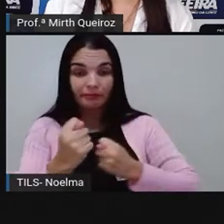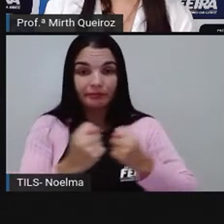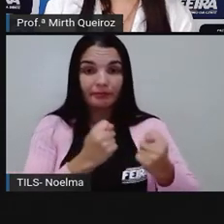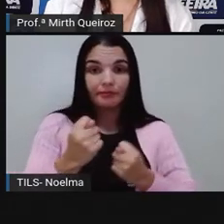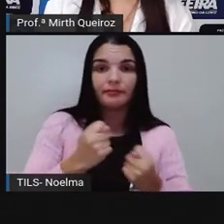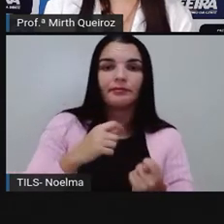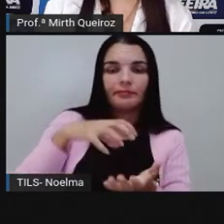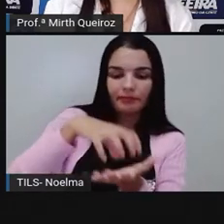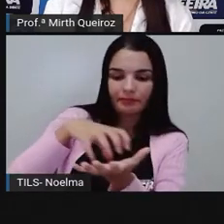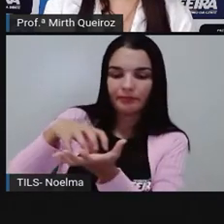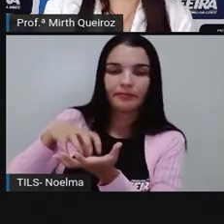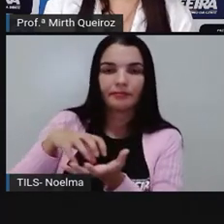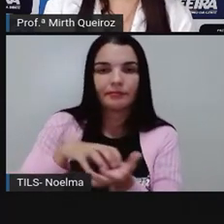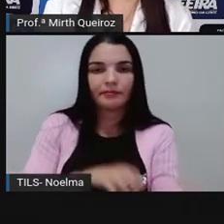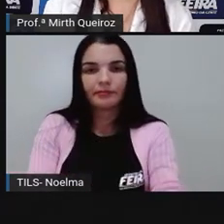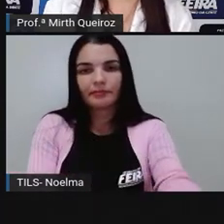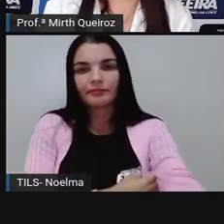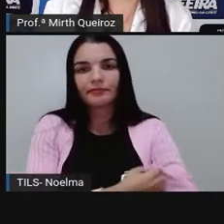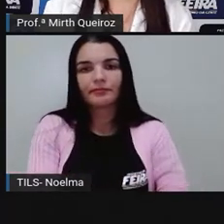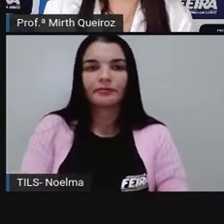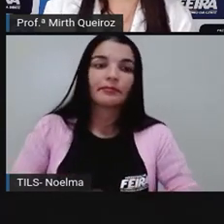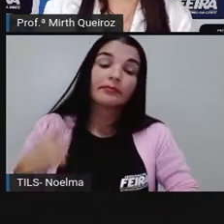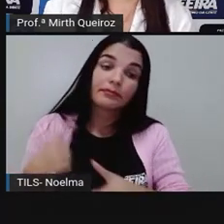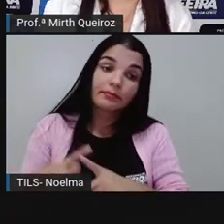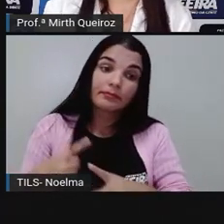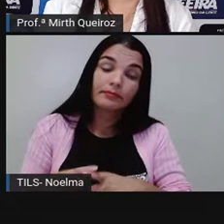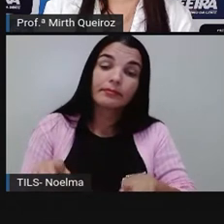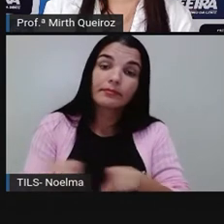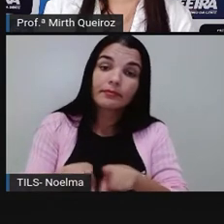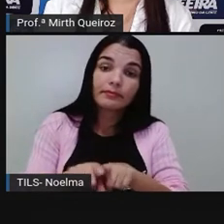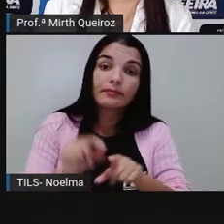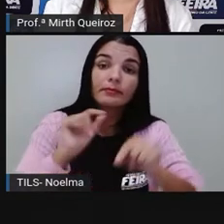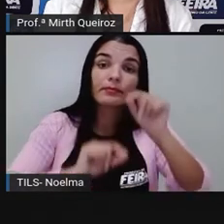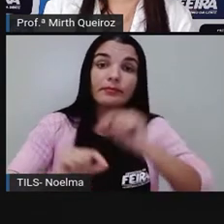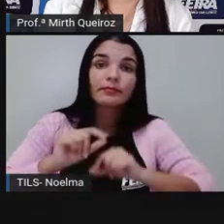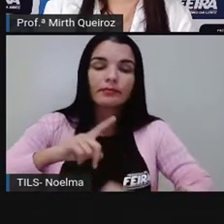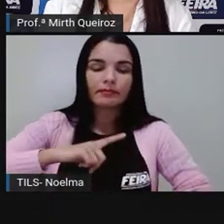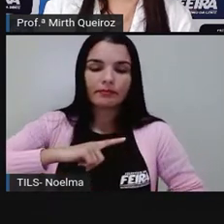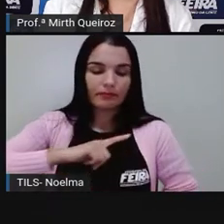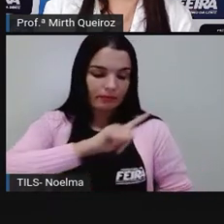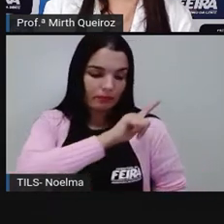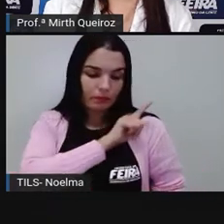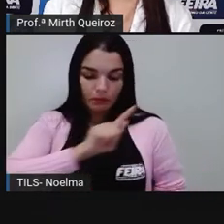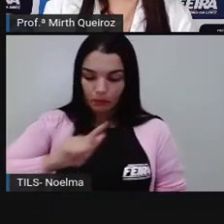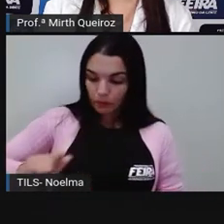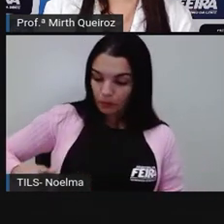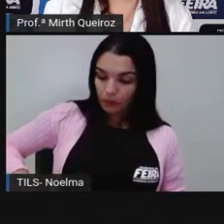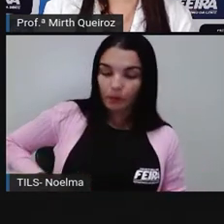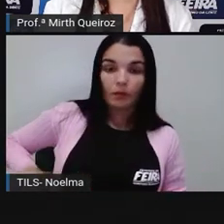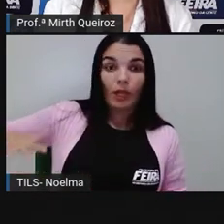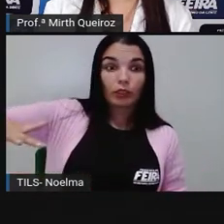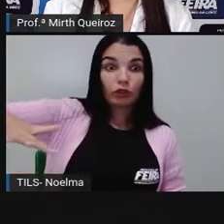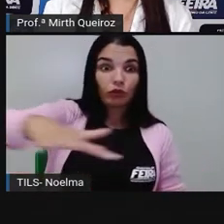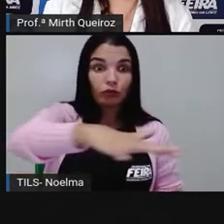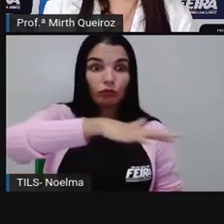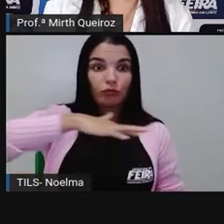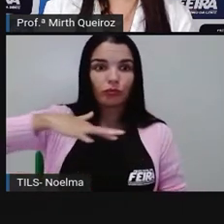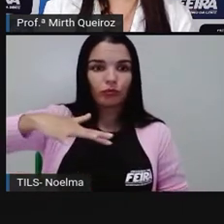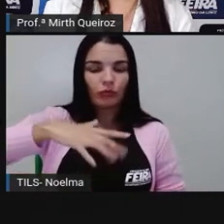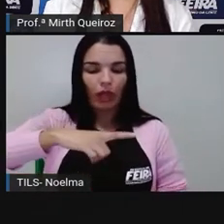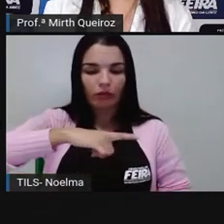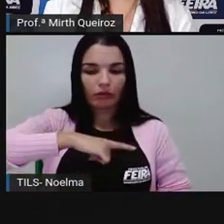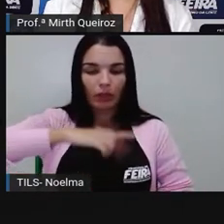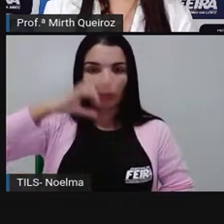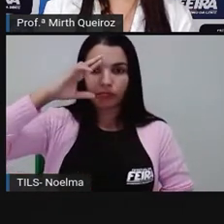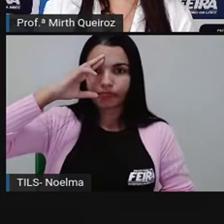sobre a colônia. Para isso, eles criaram o cargo de governador geral, o qual tinha poderes